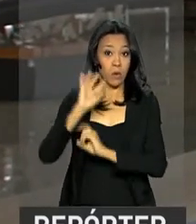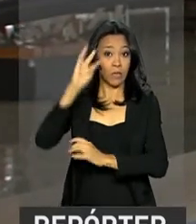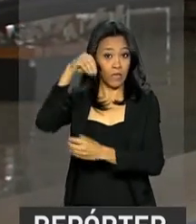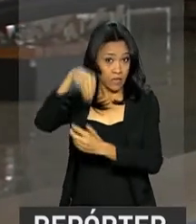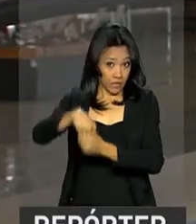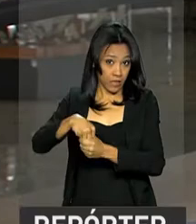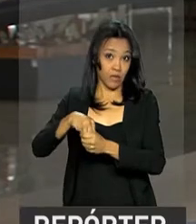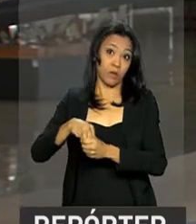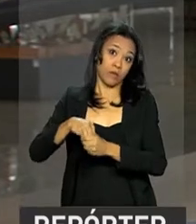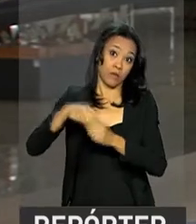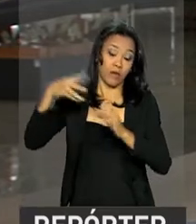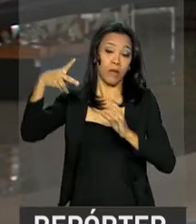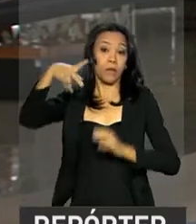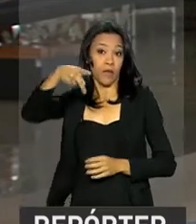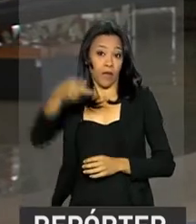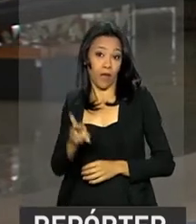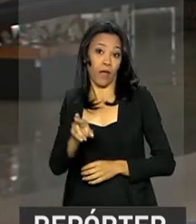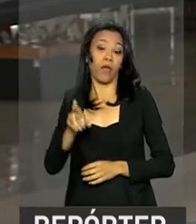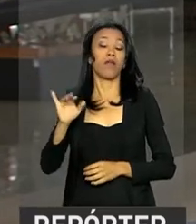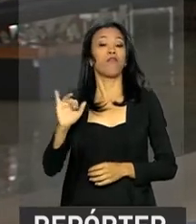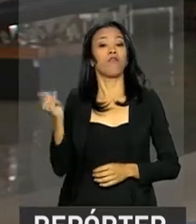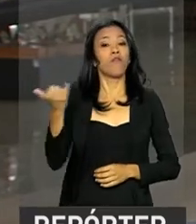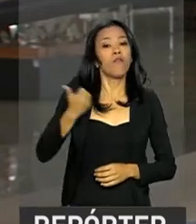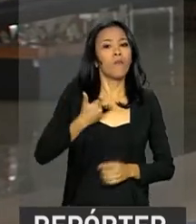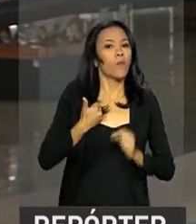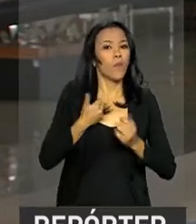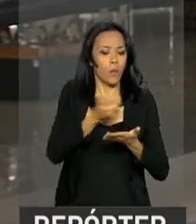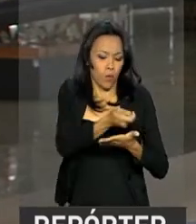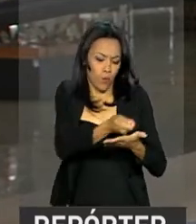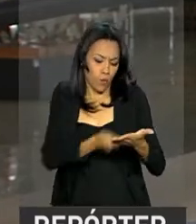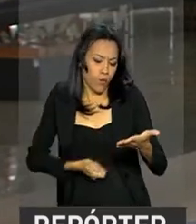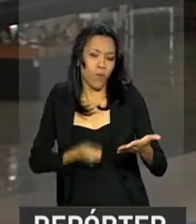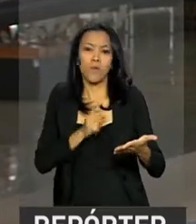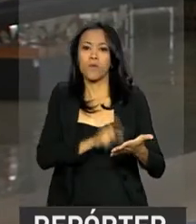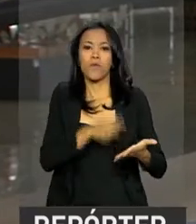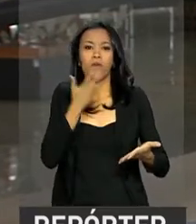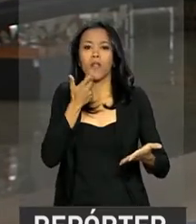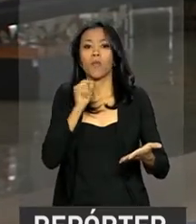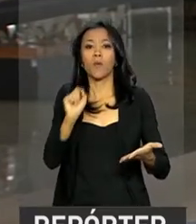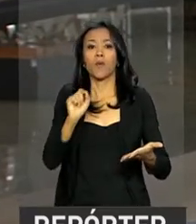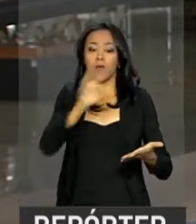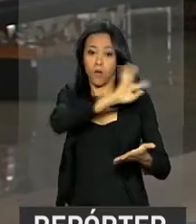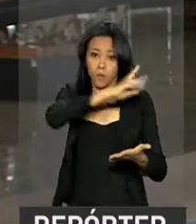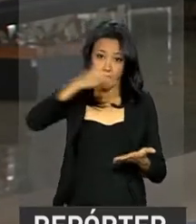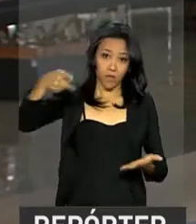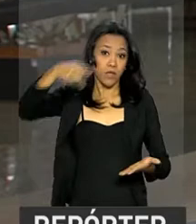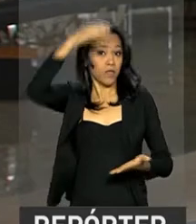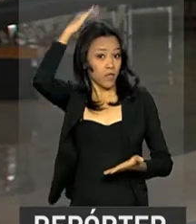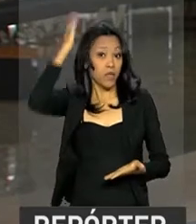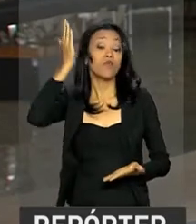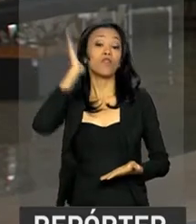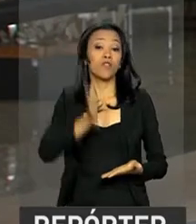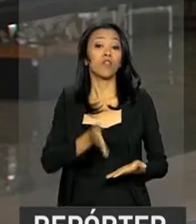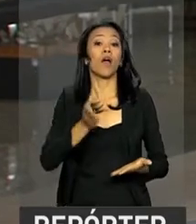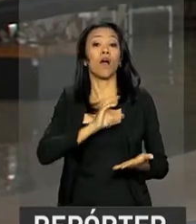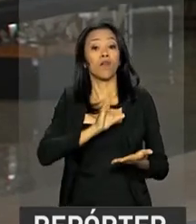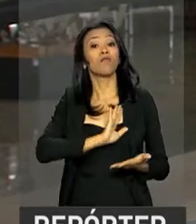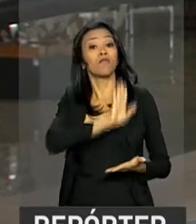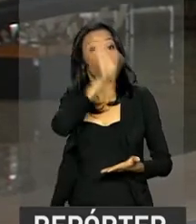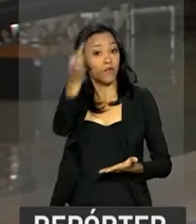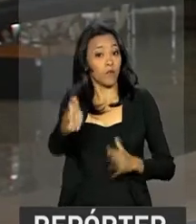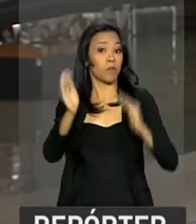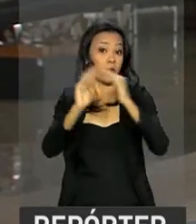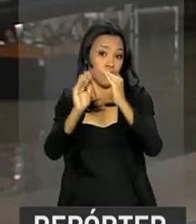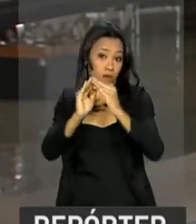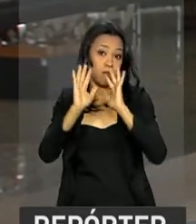da república divulgou nota informando que o presidente michel temer teve alta ontem do hospital do